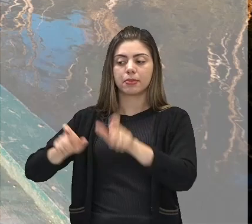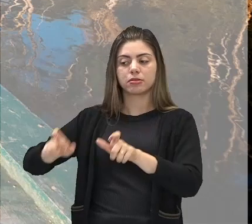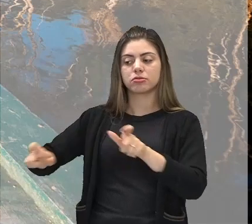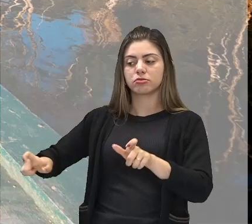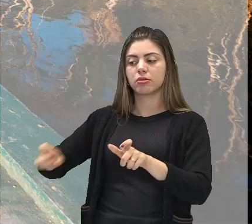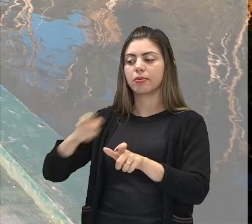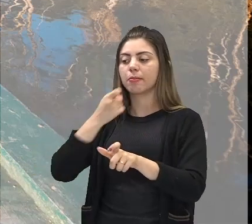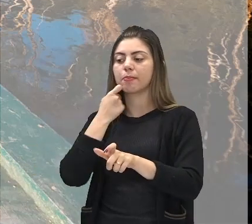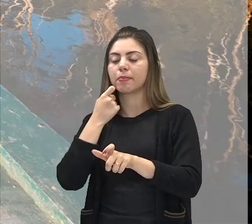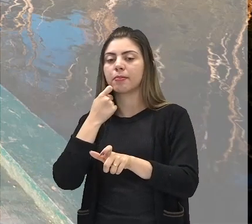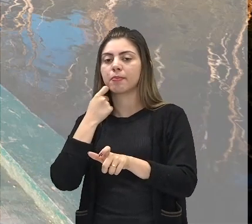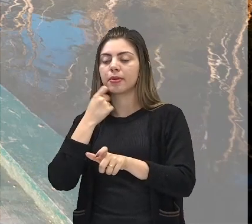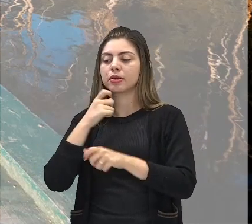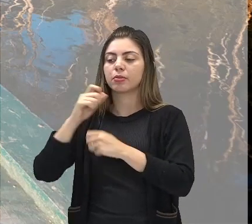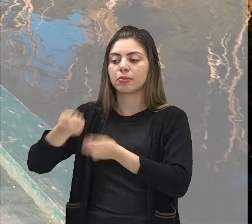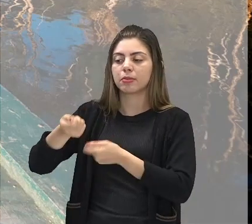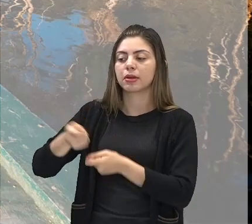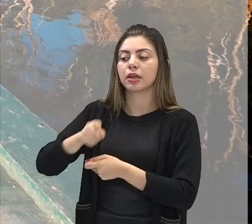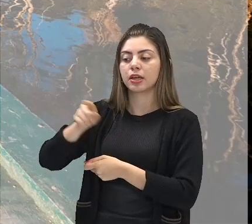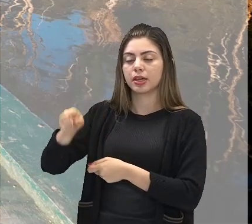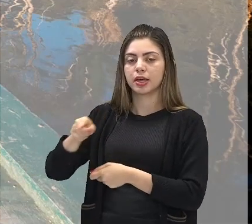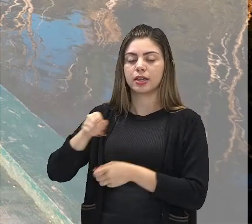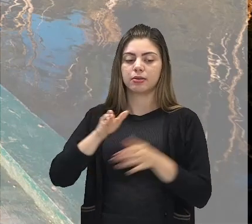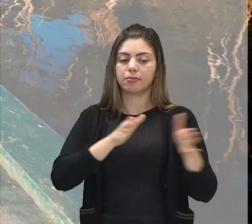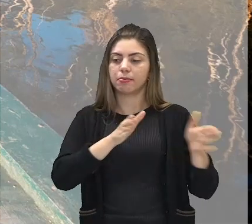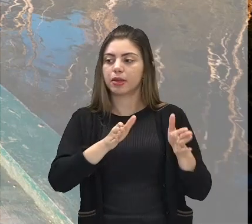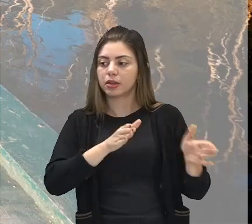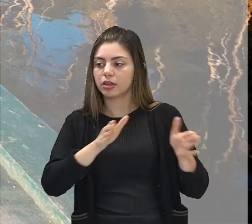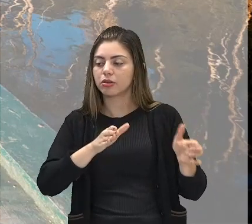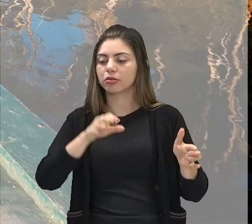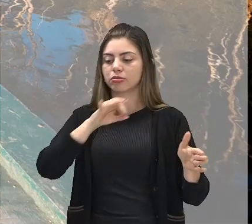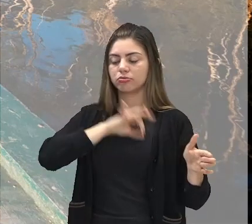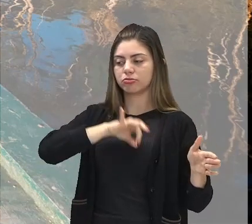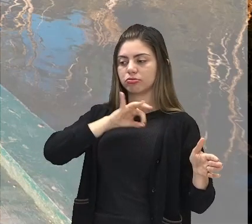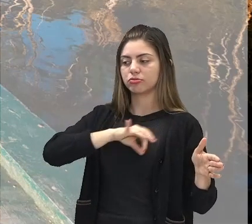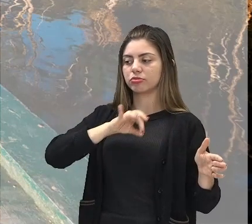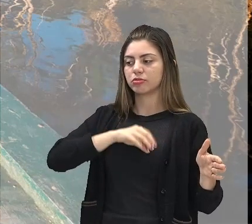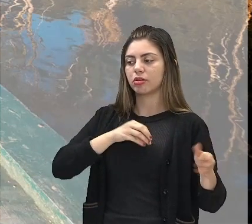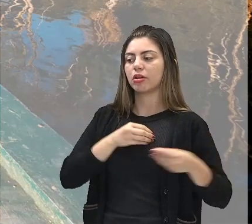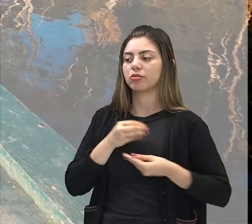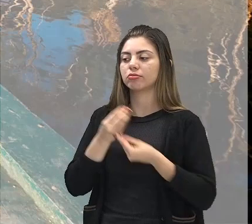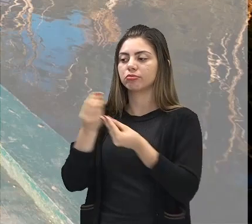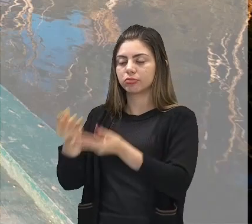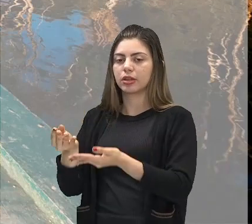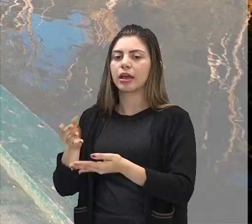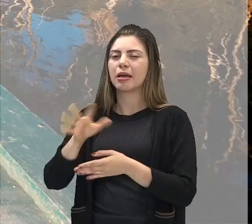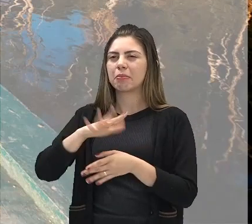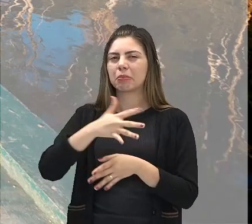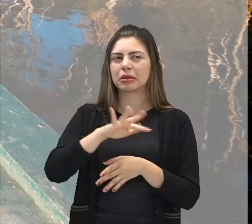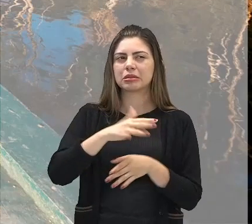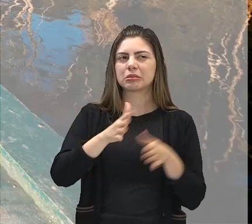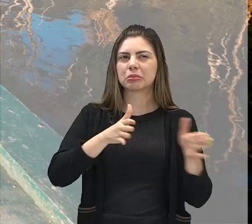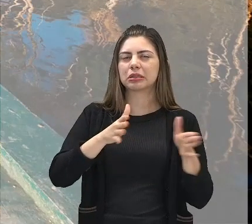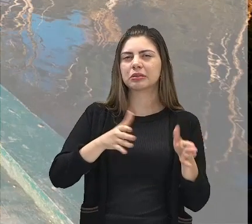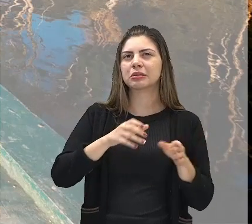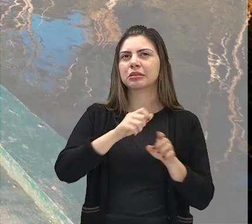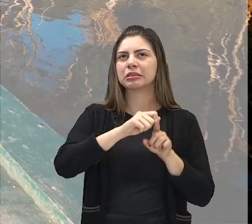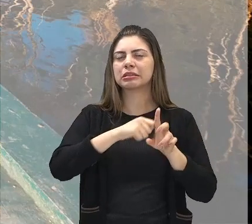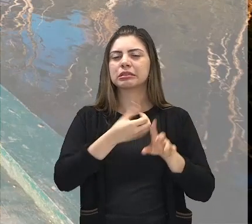cadastrados têm direito ali a um salário durante o período do defeso, que geralmente são 6 meses, né,